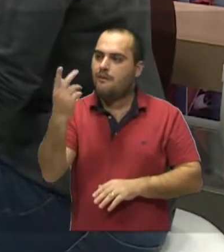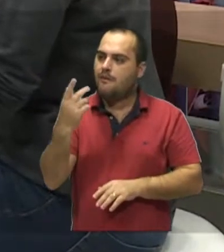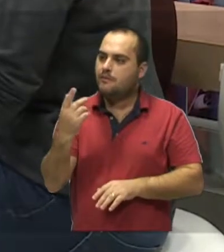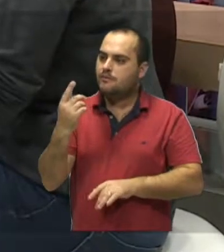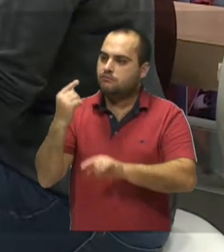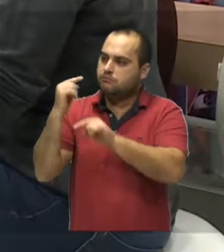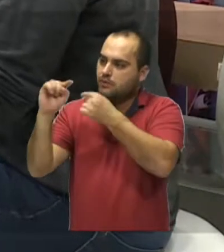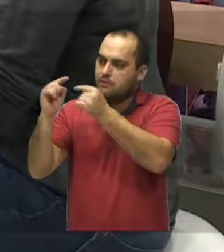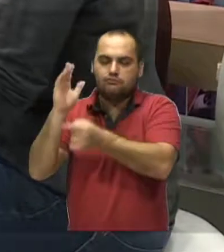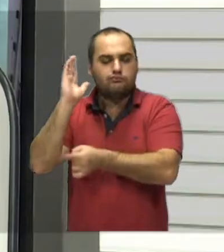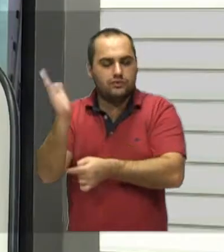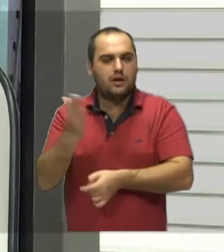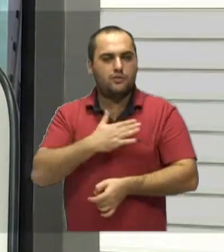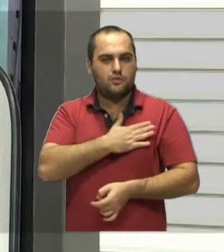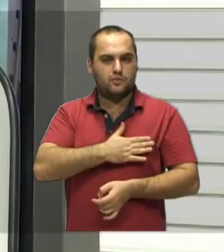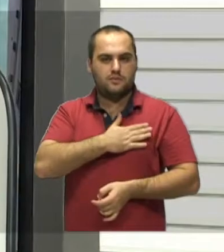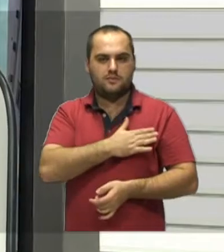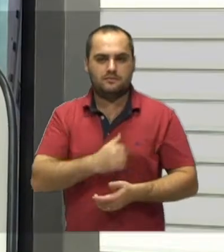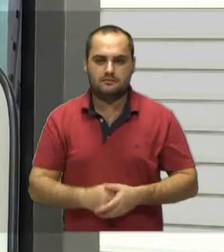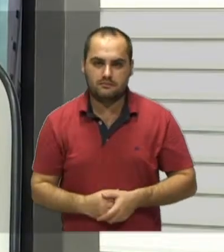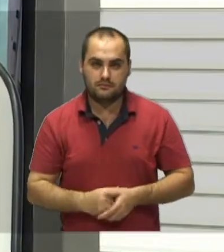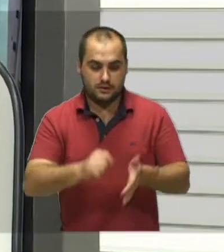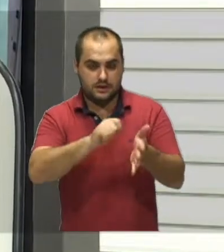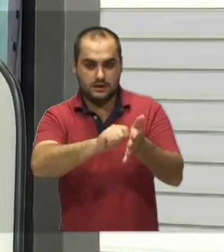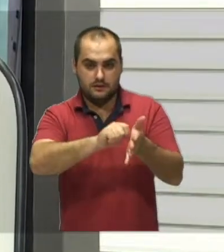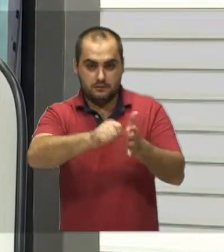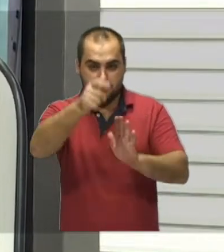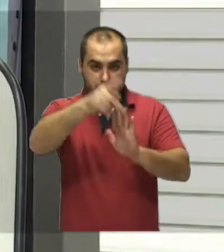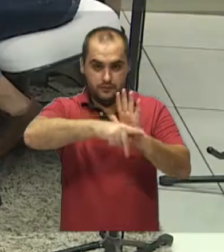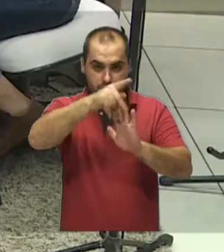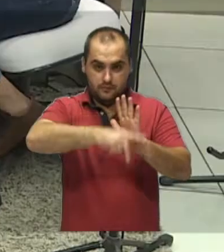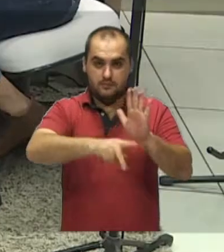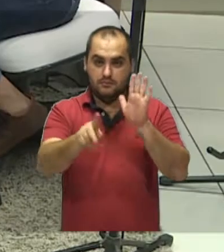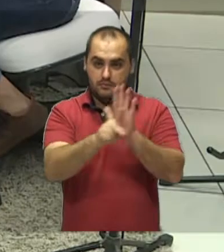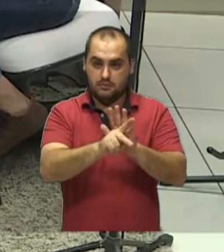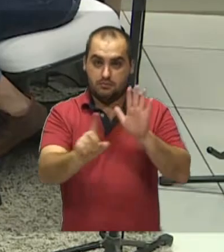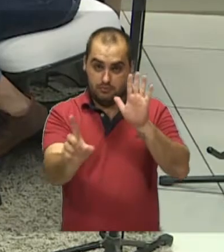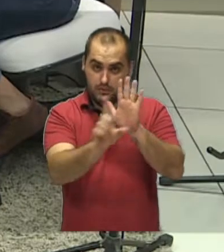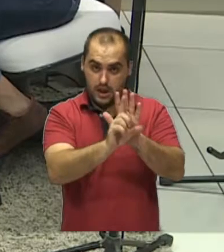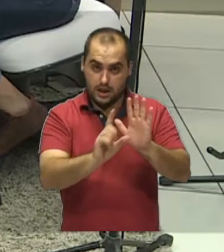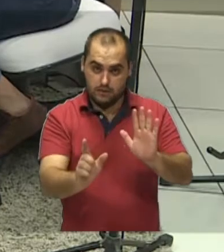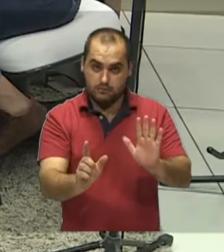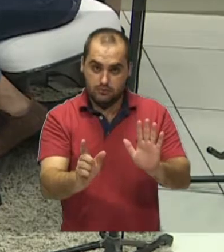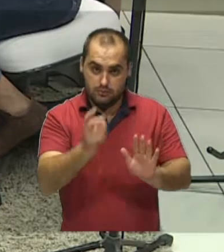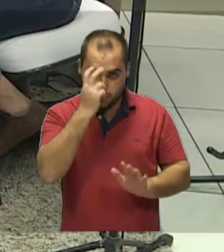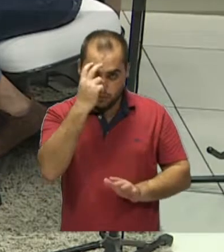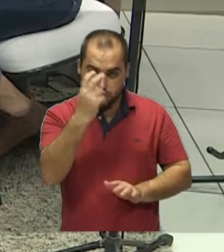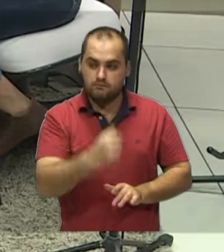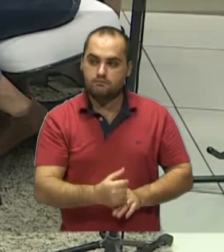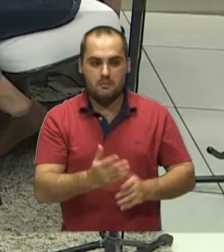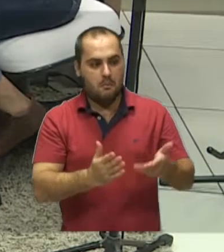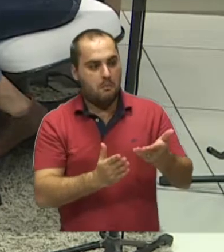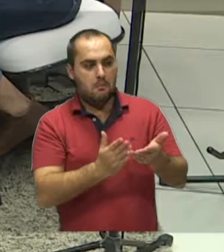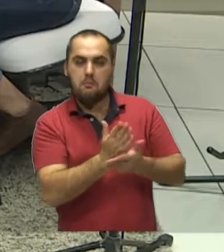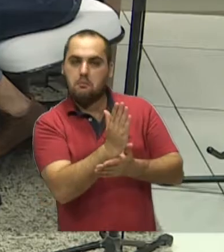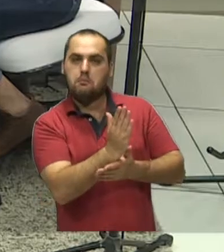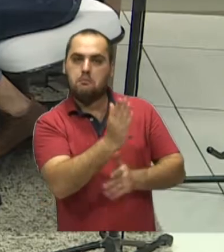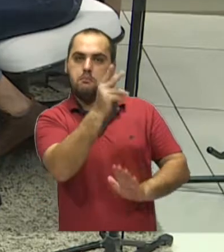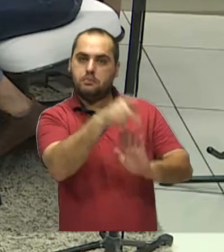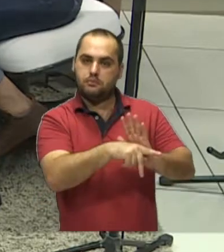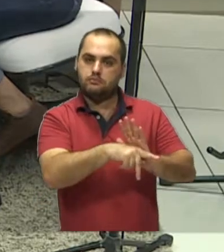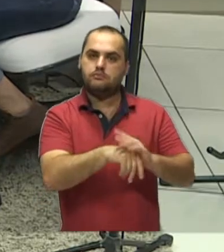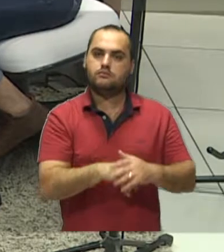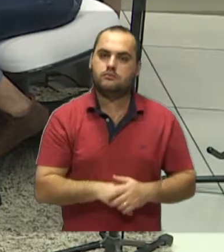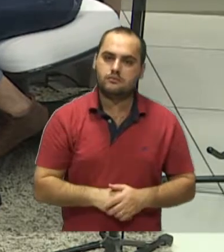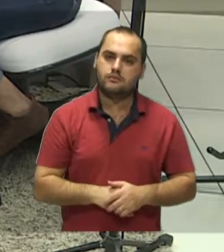já gostava. E aí eu escrevi um projeto para a lei de incentivo, aprovou o projeto. E aí eu comecei a buscar o